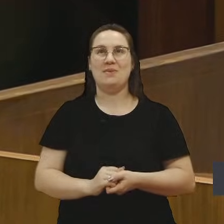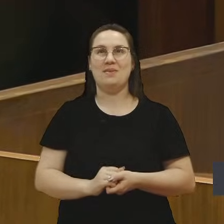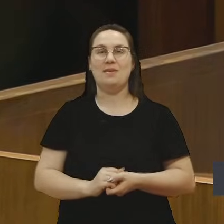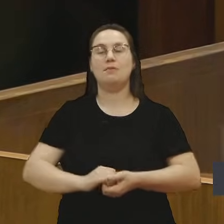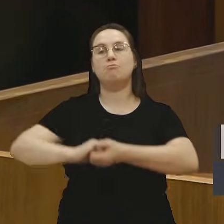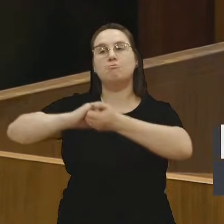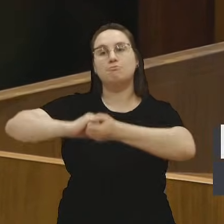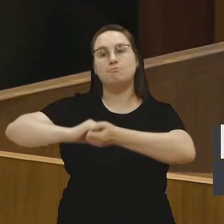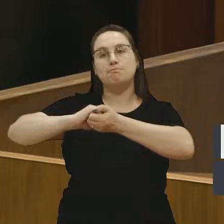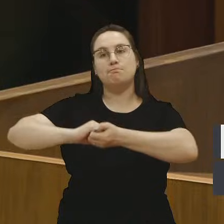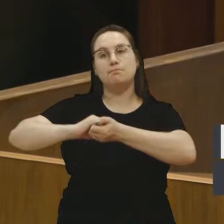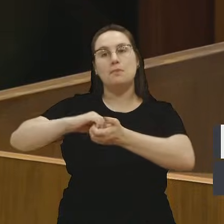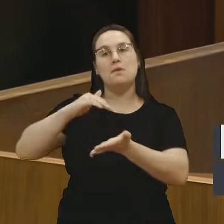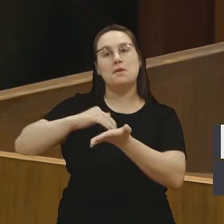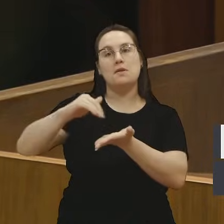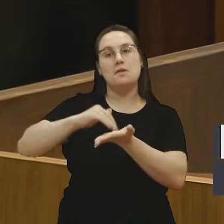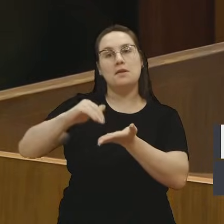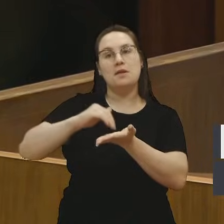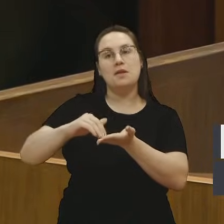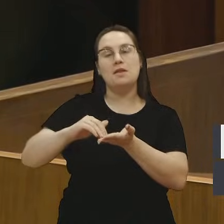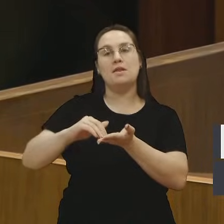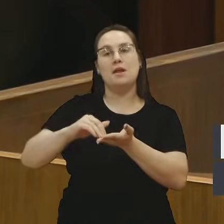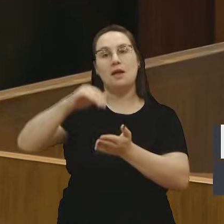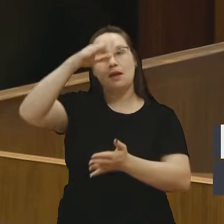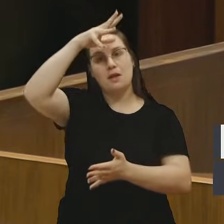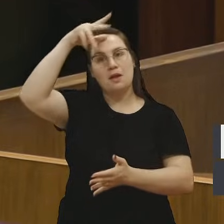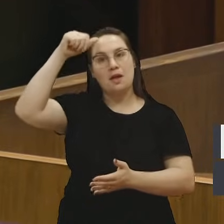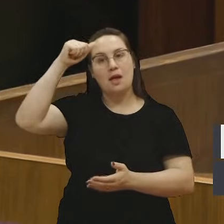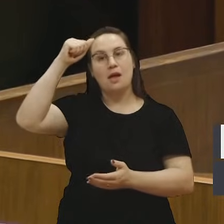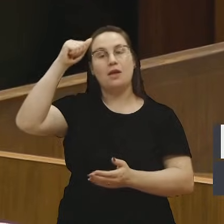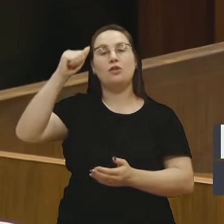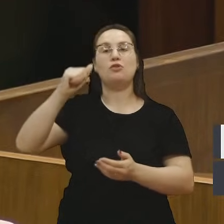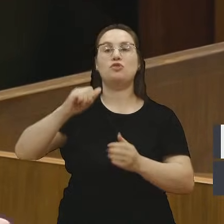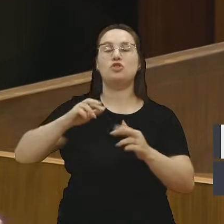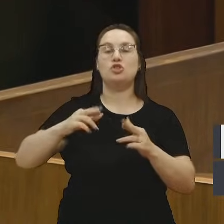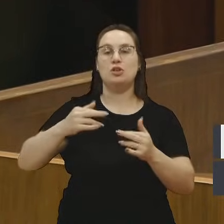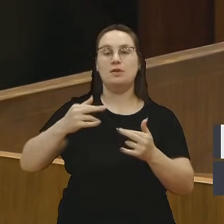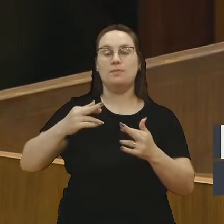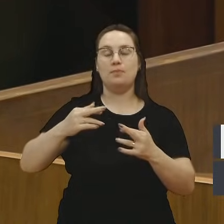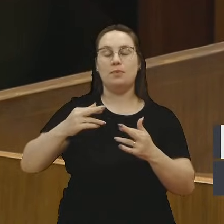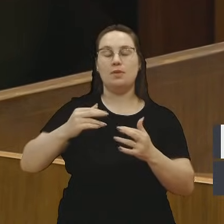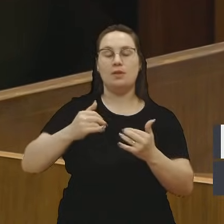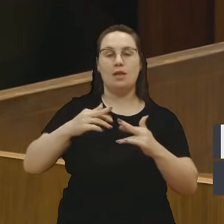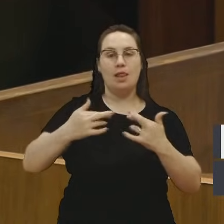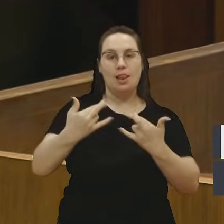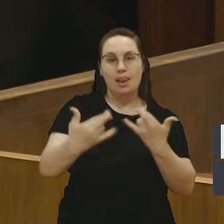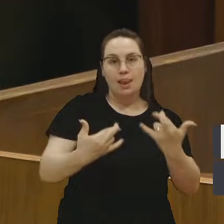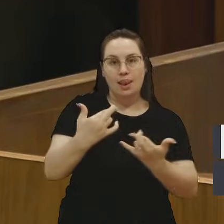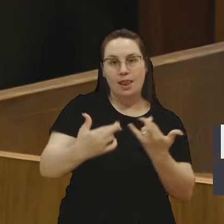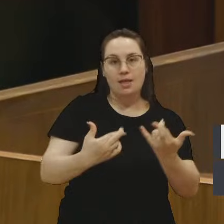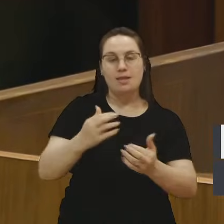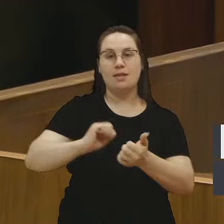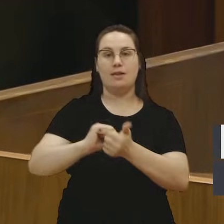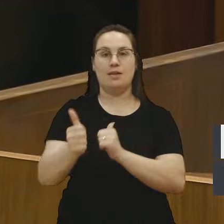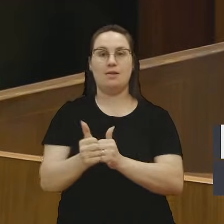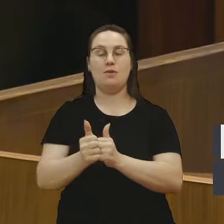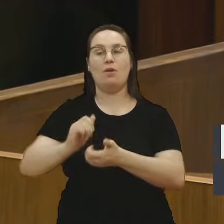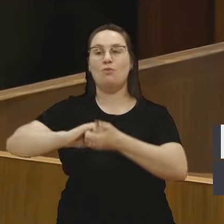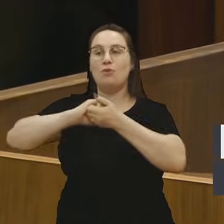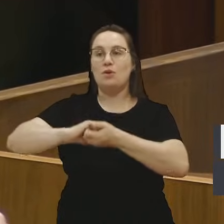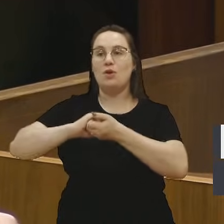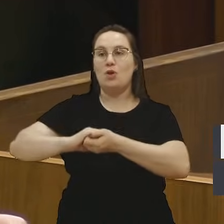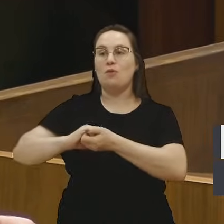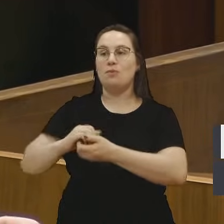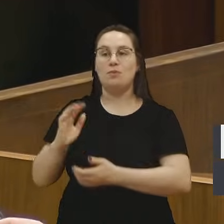Cumprimento o senhor secretário municipal de Esporte e Lazer, senhor Omir Cadori, e em nome dele cumprimento todas as autoridades aqui presentes. Meu